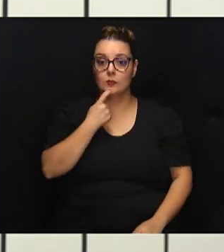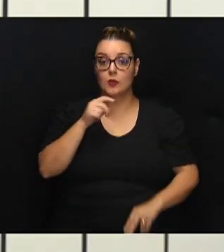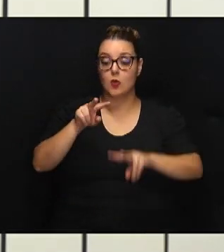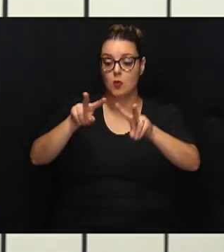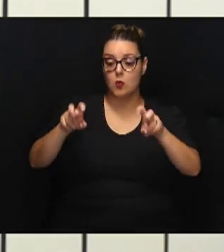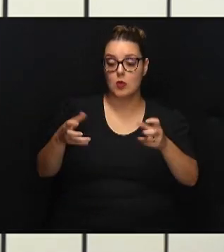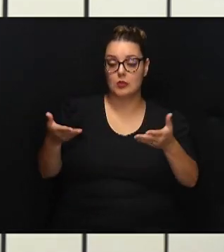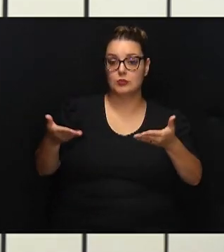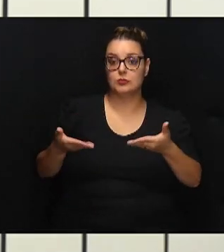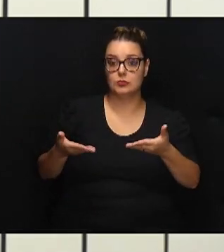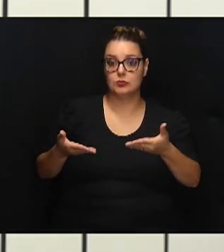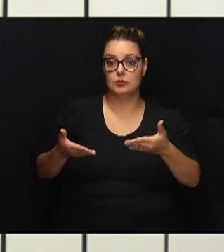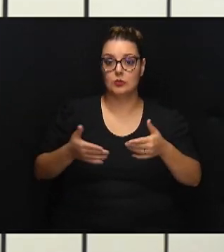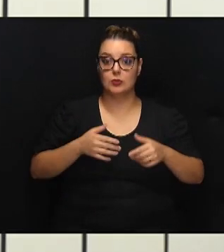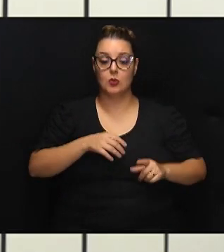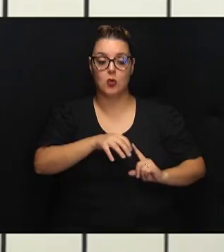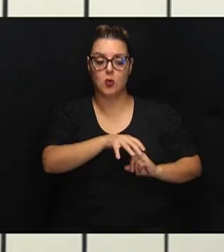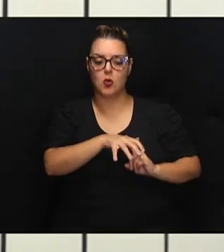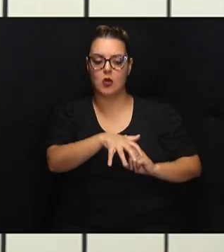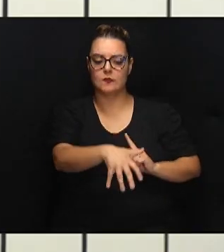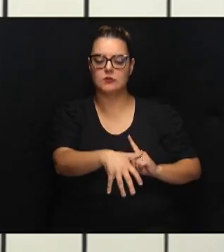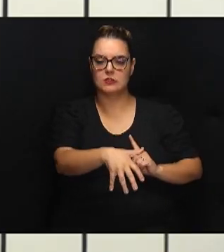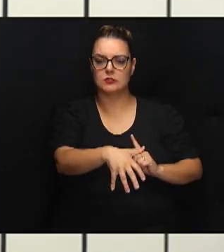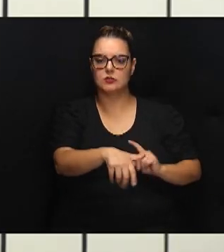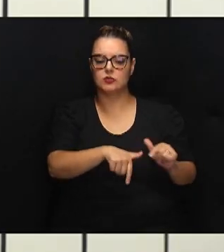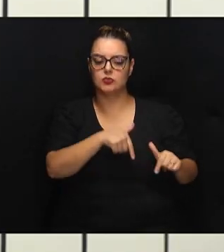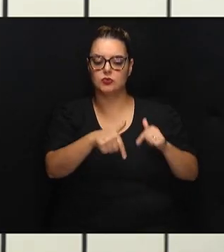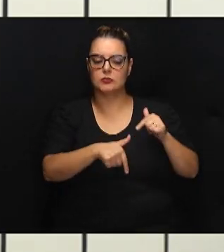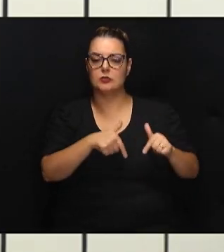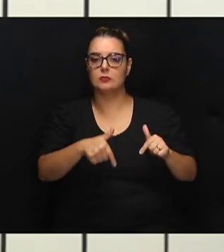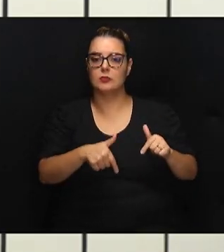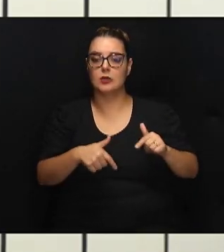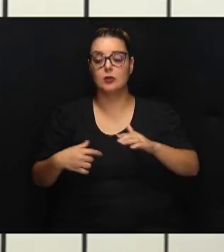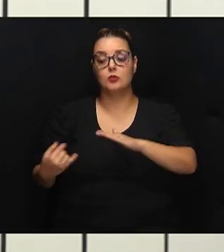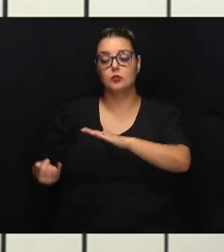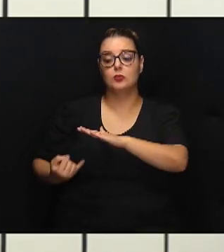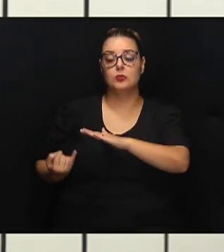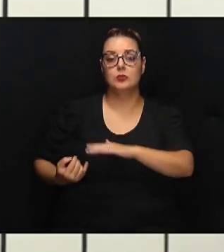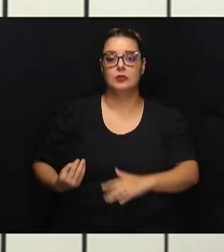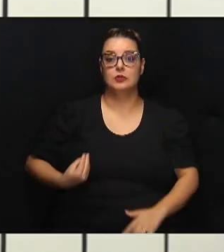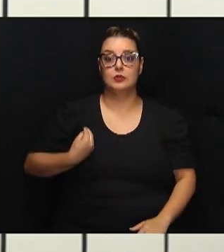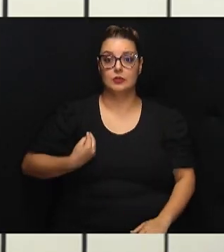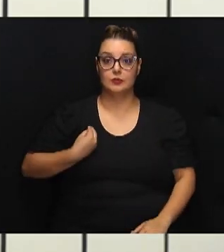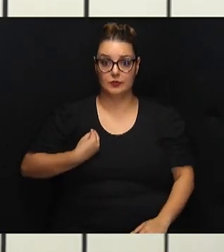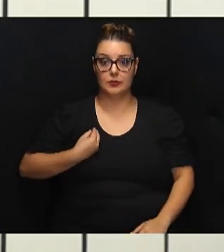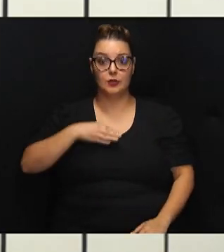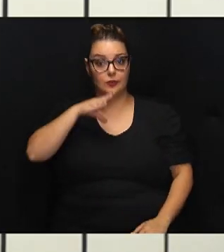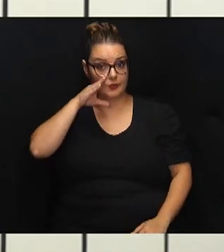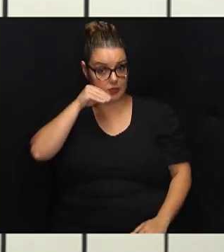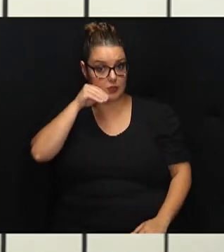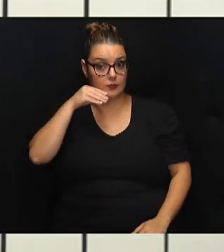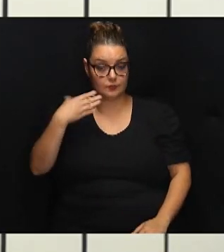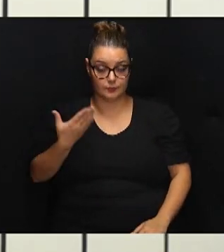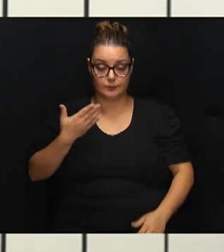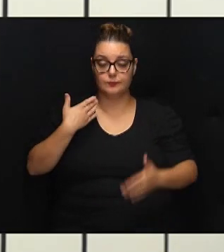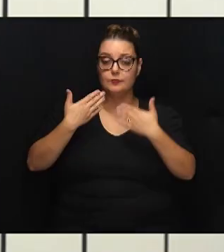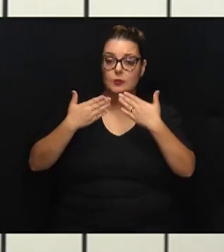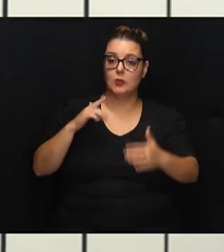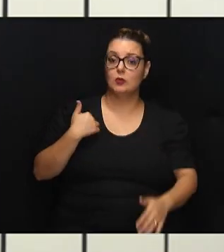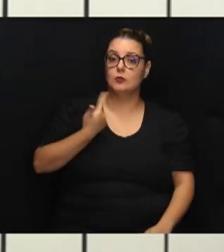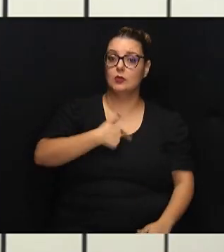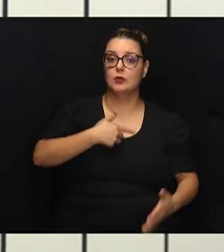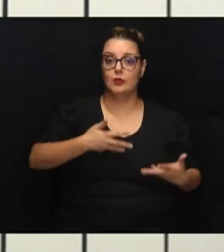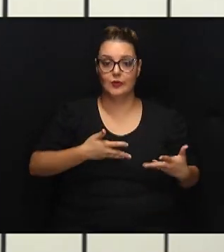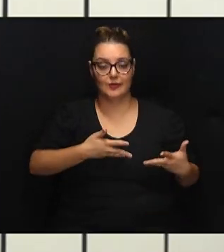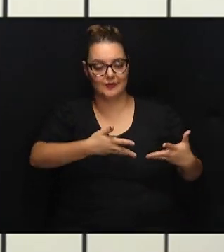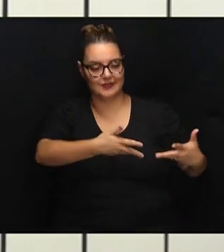de hoje é o impacto do trabalho informal na vida do trabalhador. Para conversar com a gente,